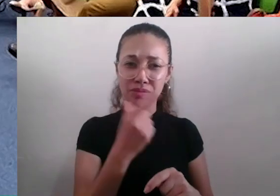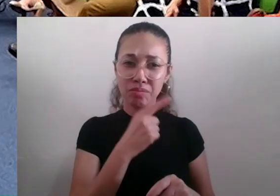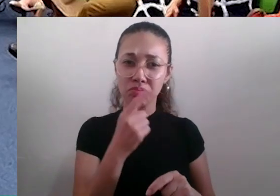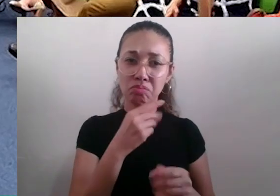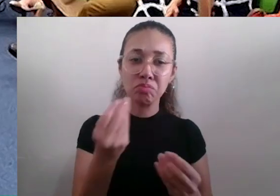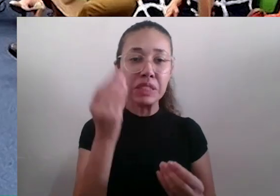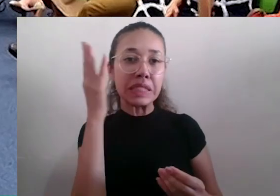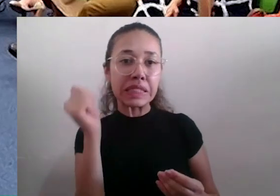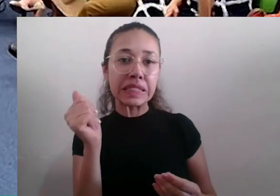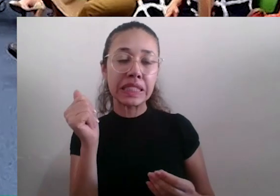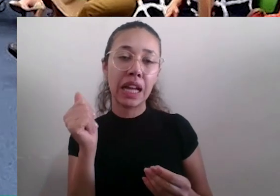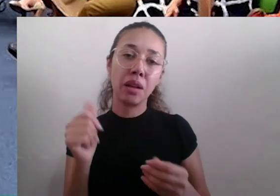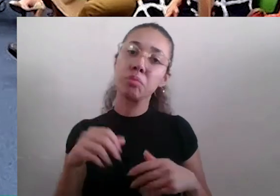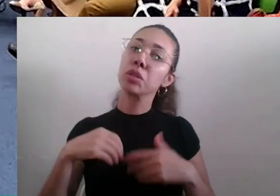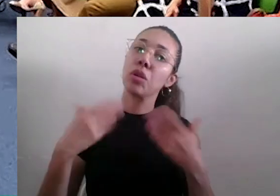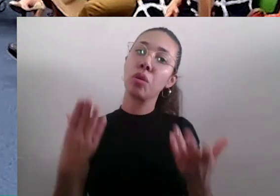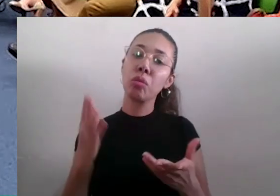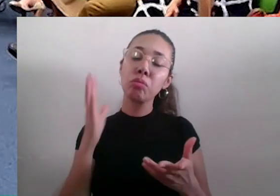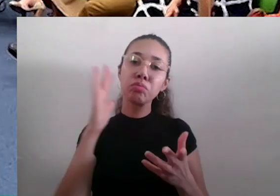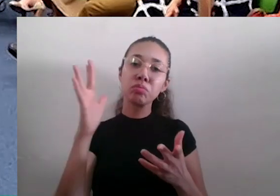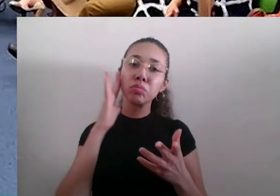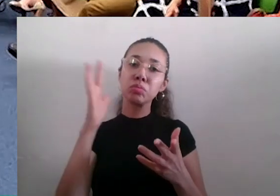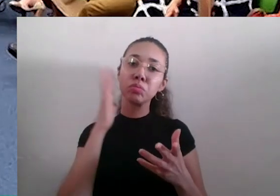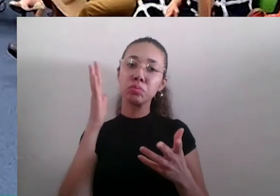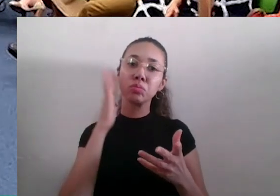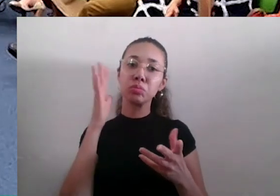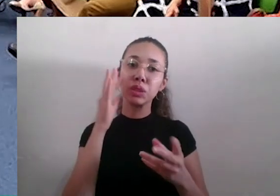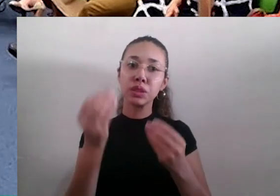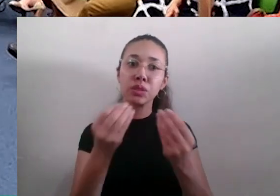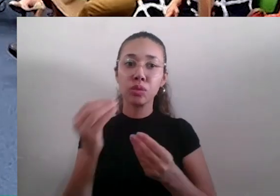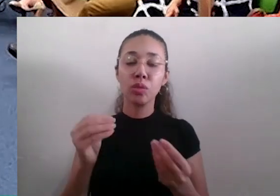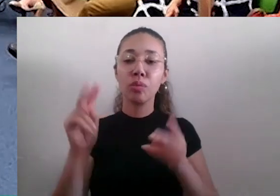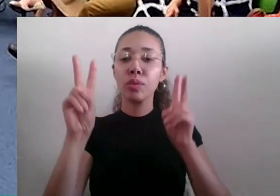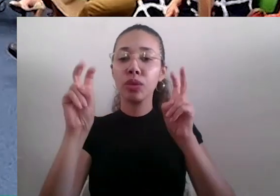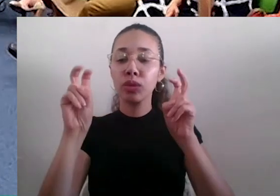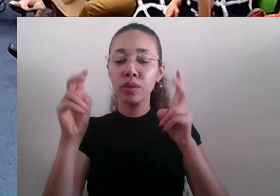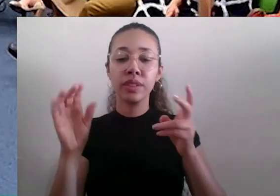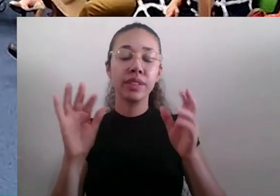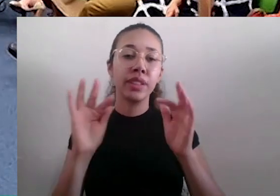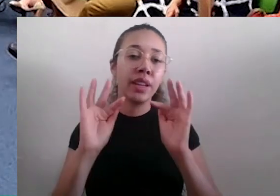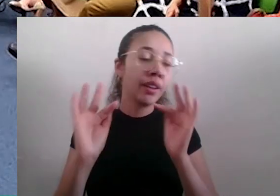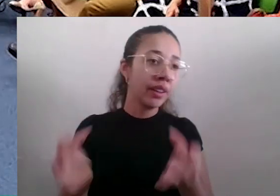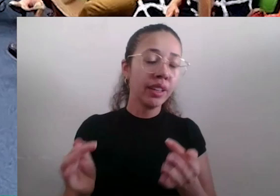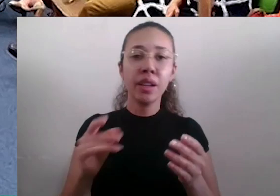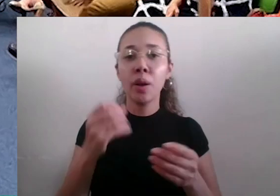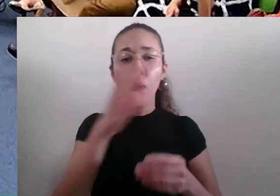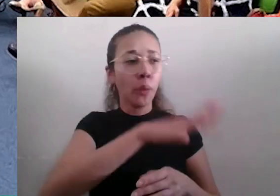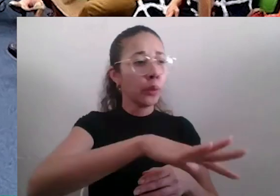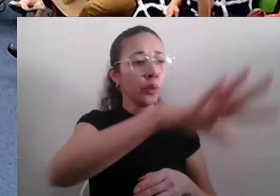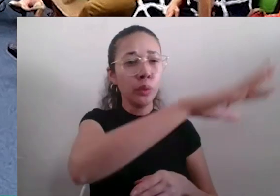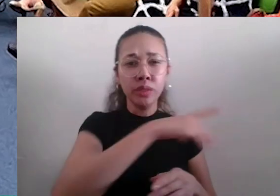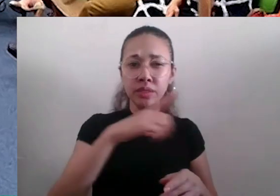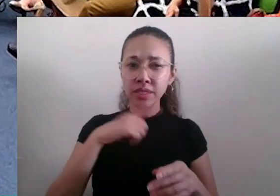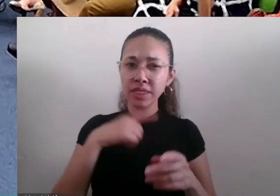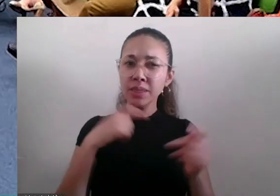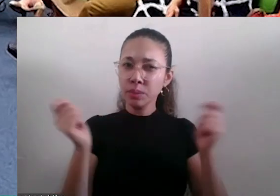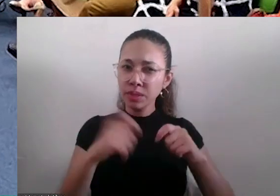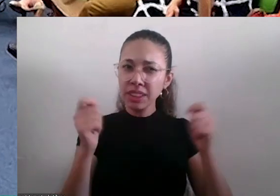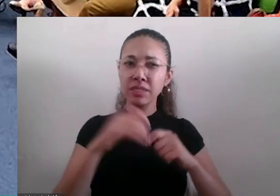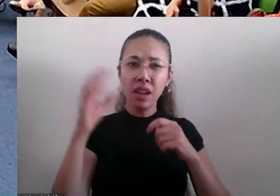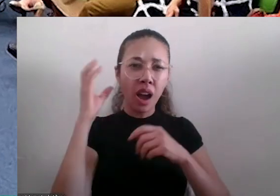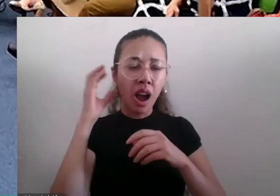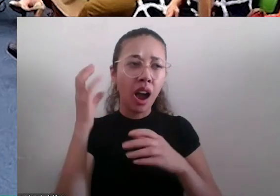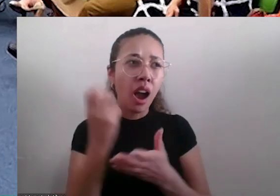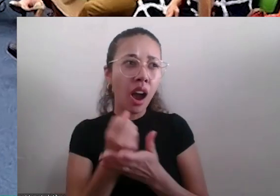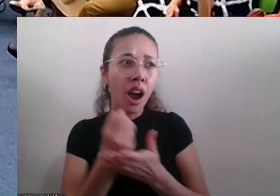garantir ou de pensar de trazer o básico de ir lá na na comunidade Ribeirinha tem muitos Episódios do